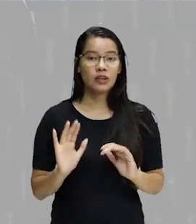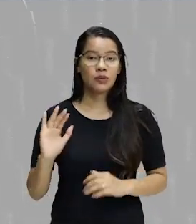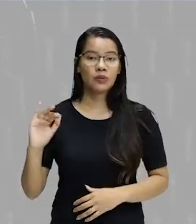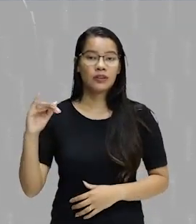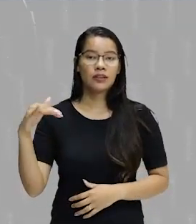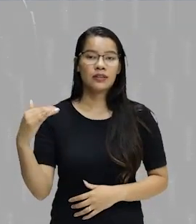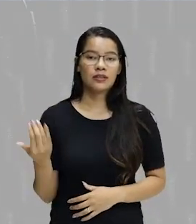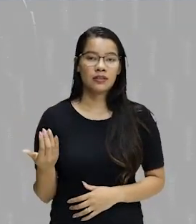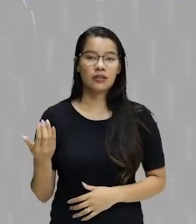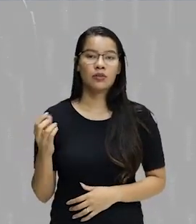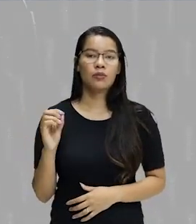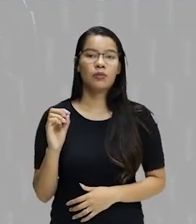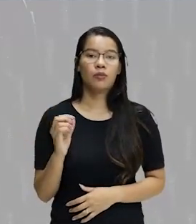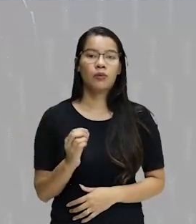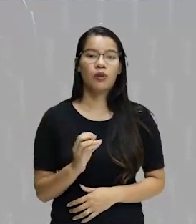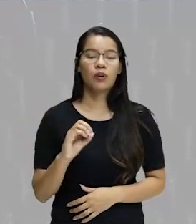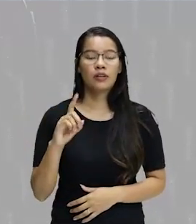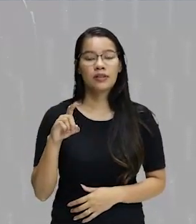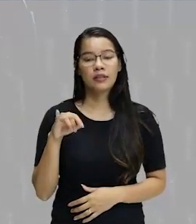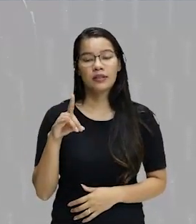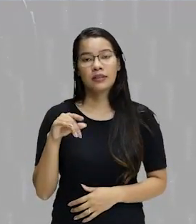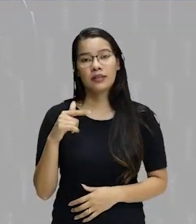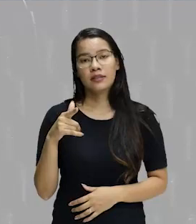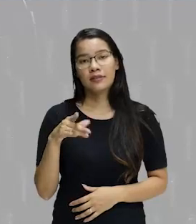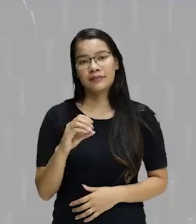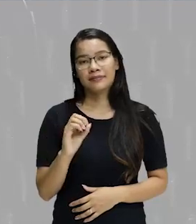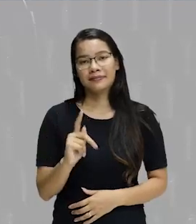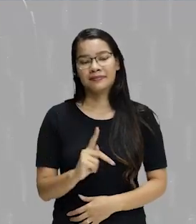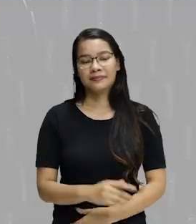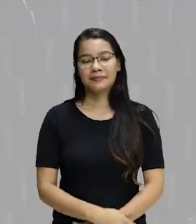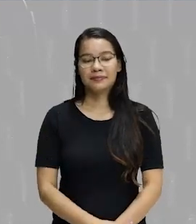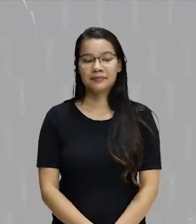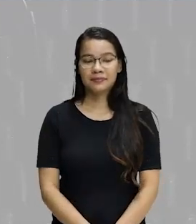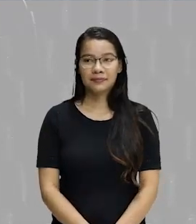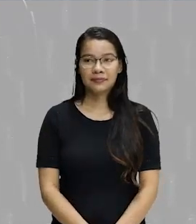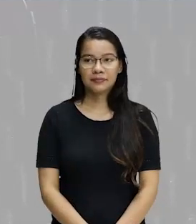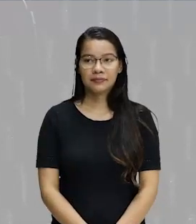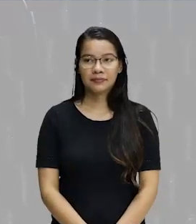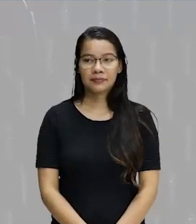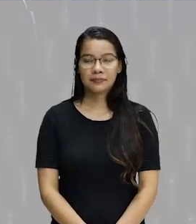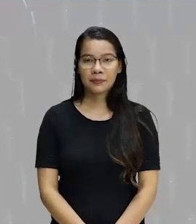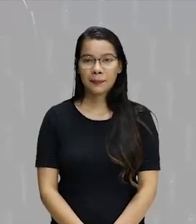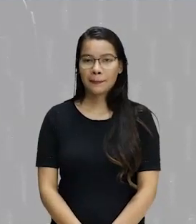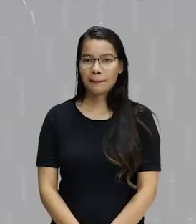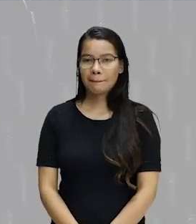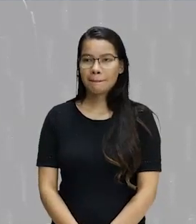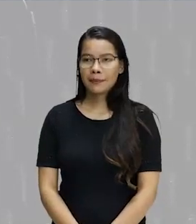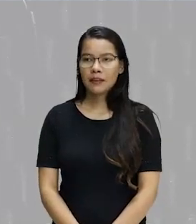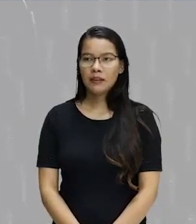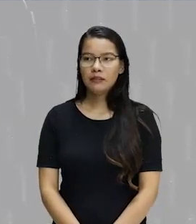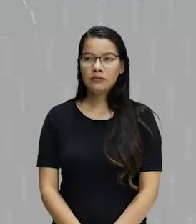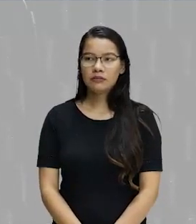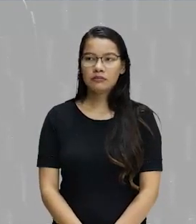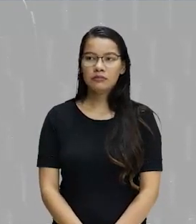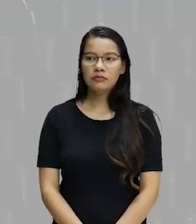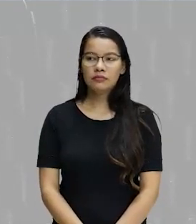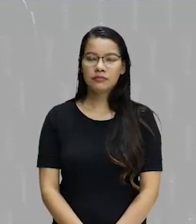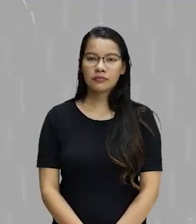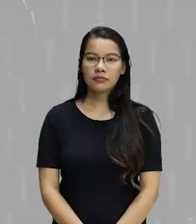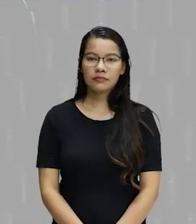uma oxidação, o aumento do NOx, certo? Ou então perda de